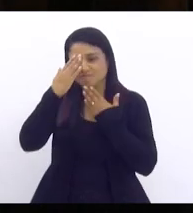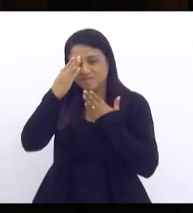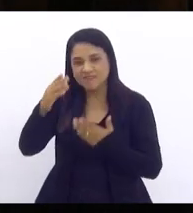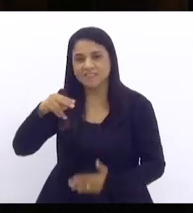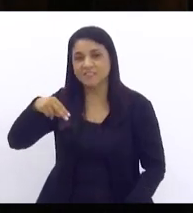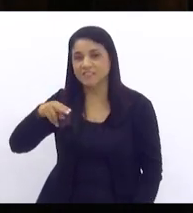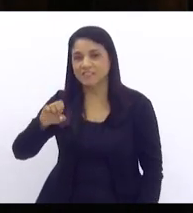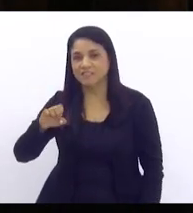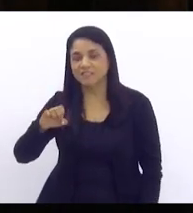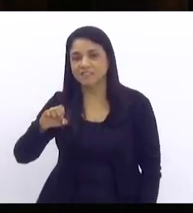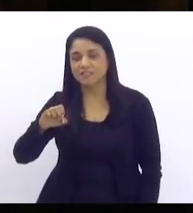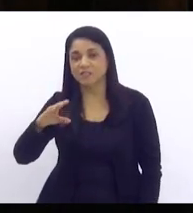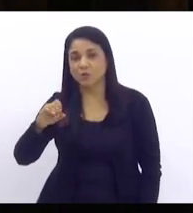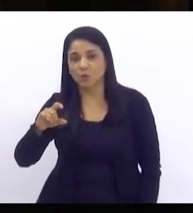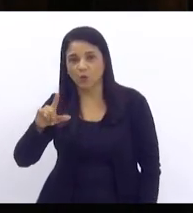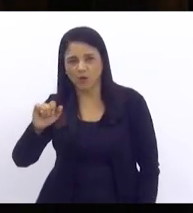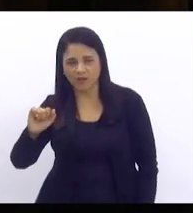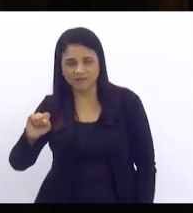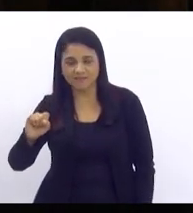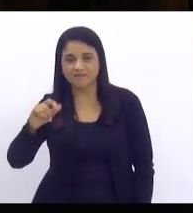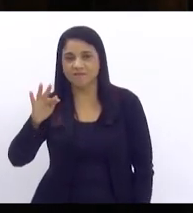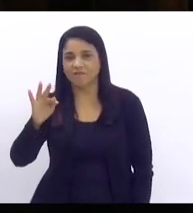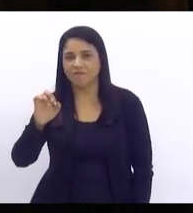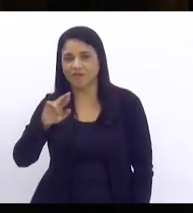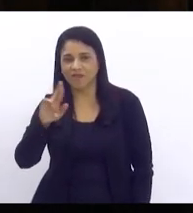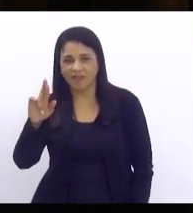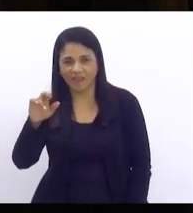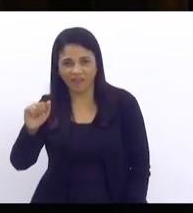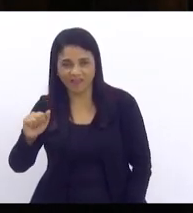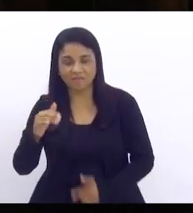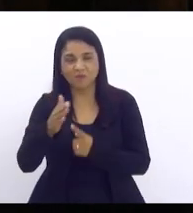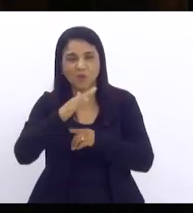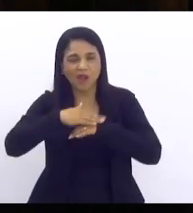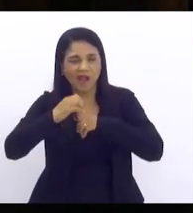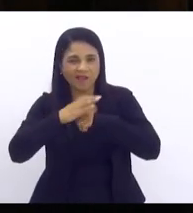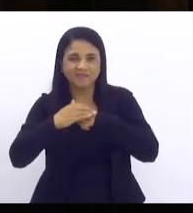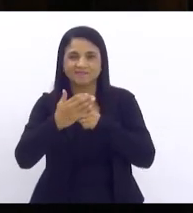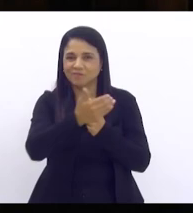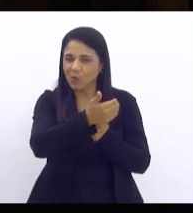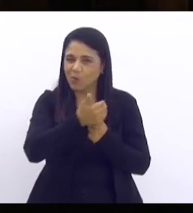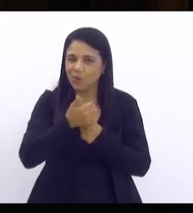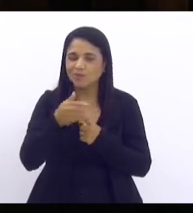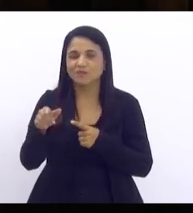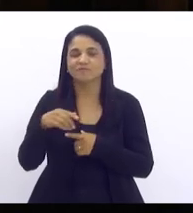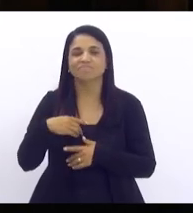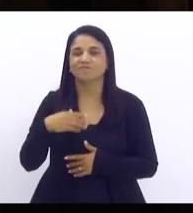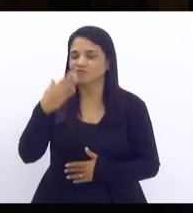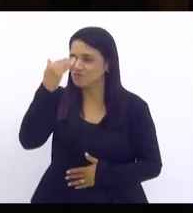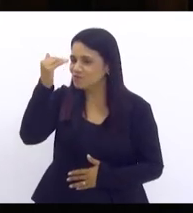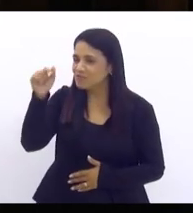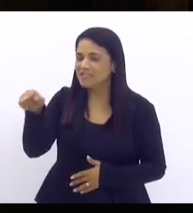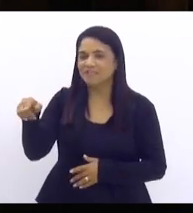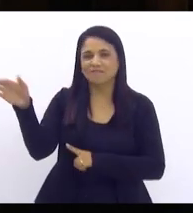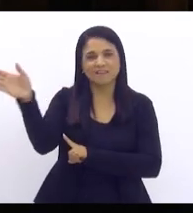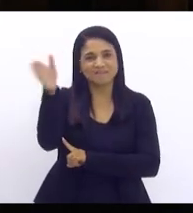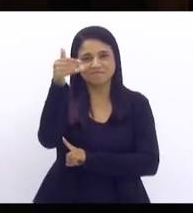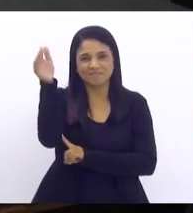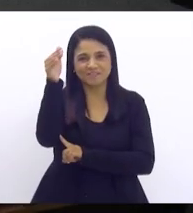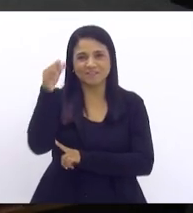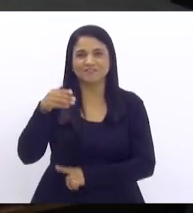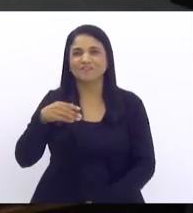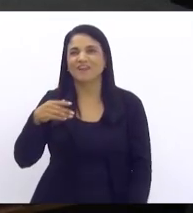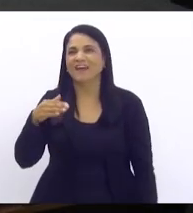pelos ensinamentos, agradecer todo o carinho mesmo, que é muito legal lá. Você ia fazer sucesso lá com as suas bandeiras, Flávio